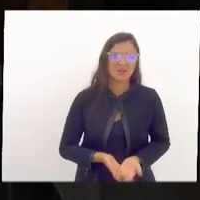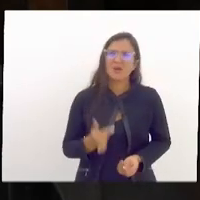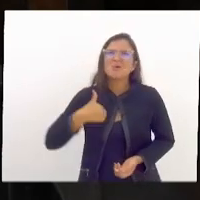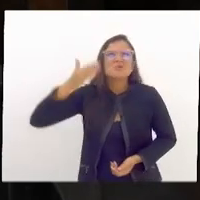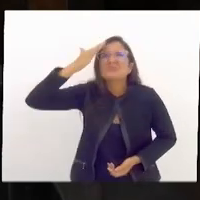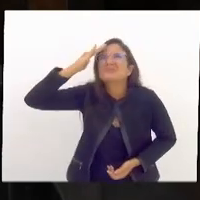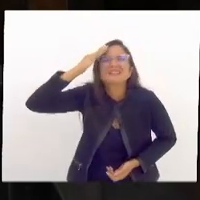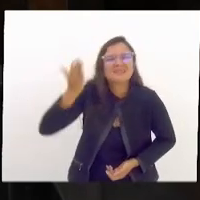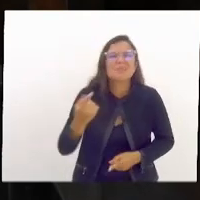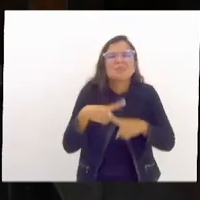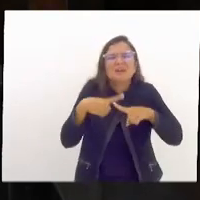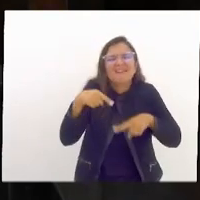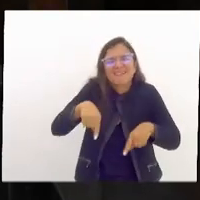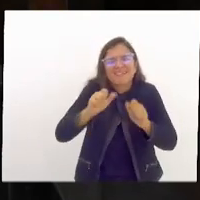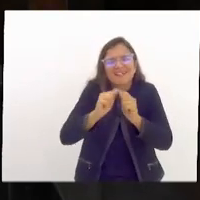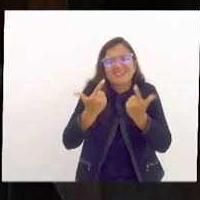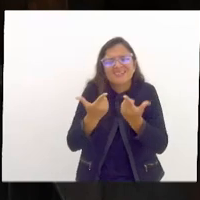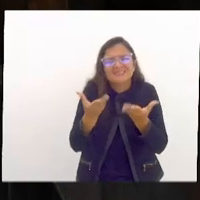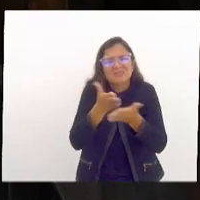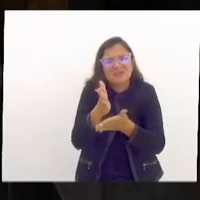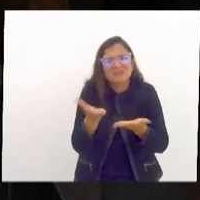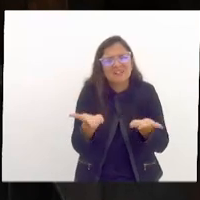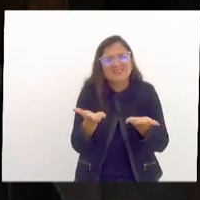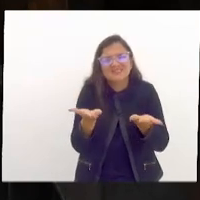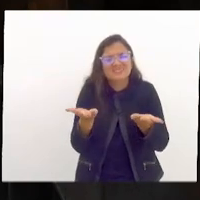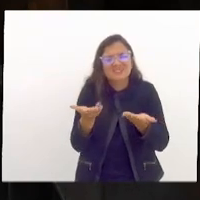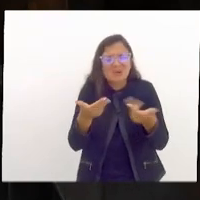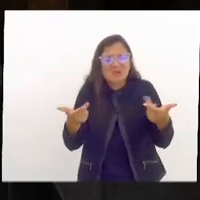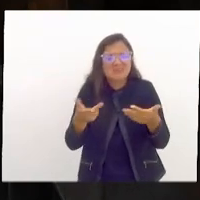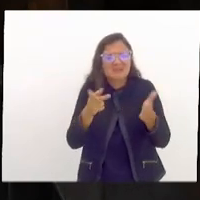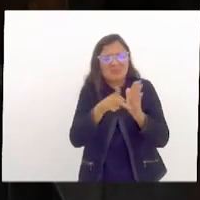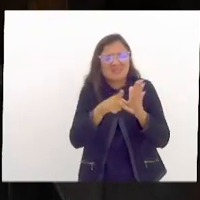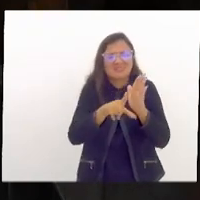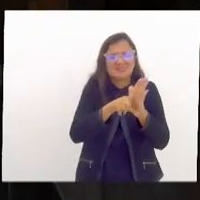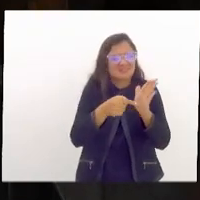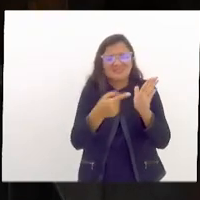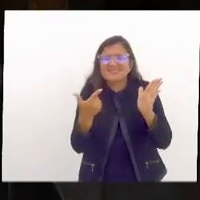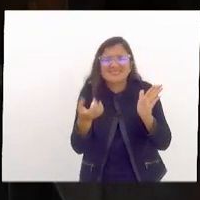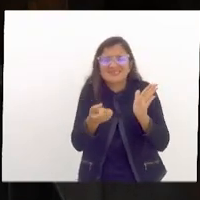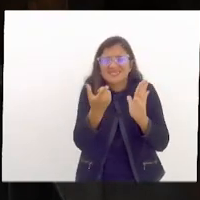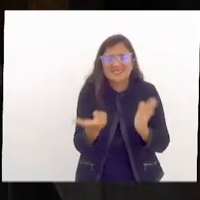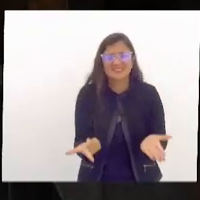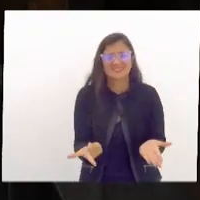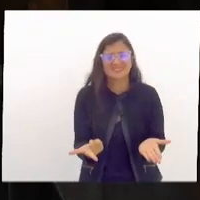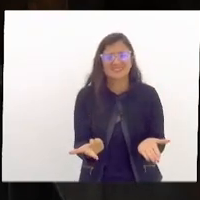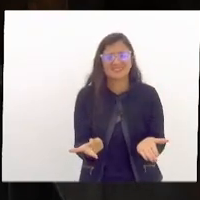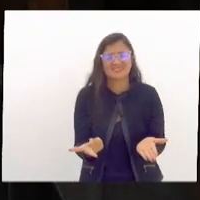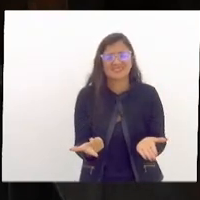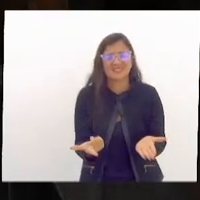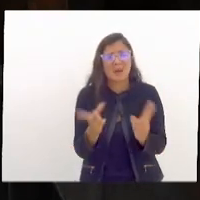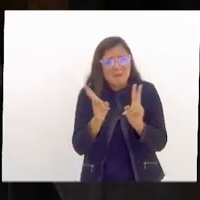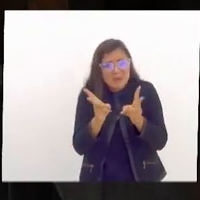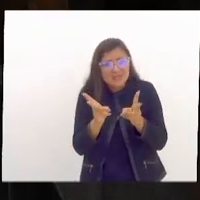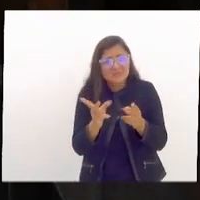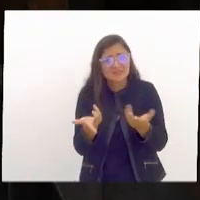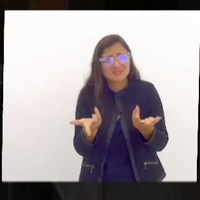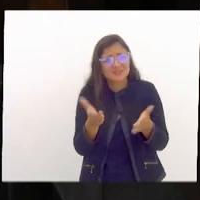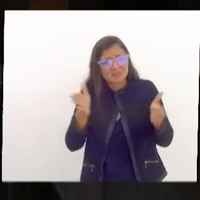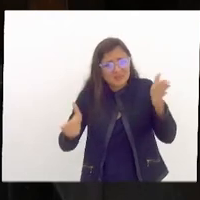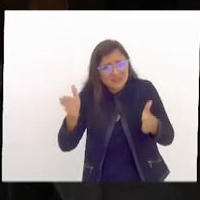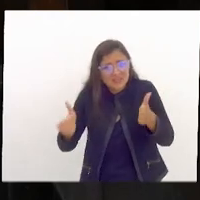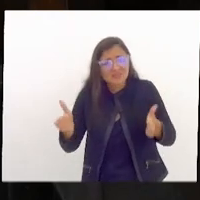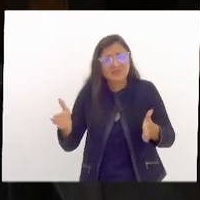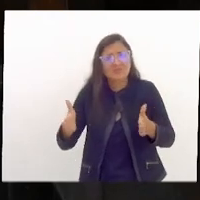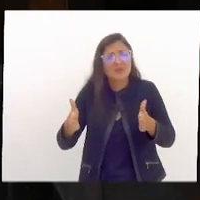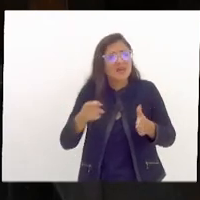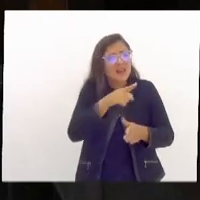está fazendo isso. Acho que ela, ao fazer isso na mesma legislatura que retirou mais